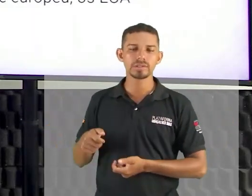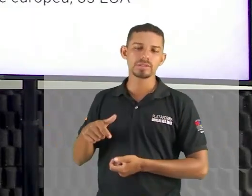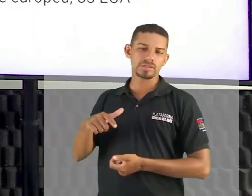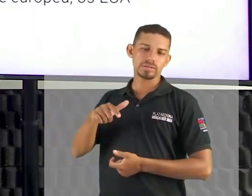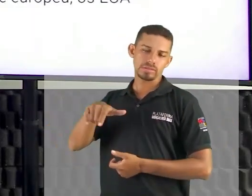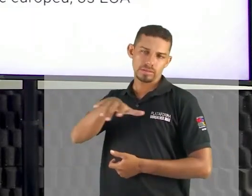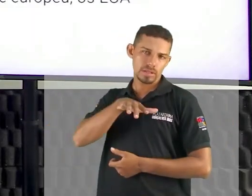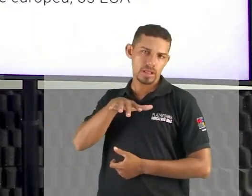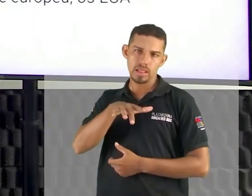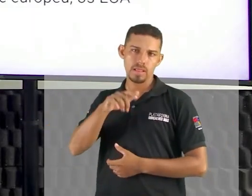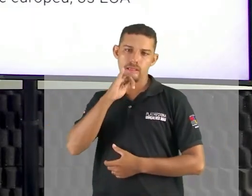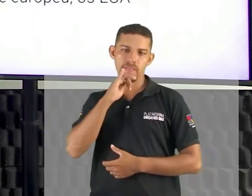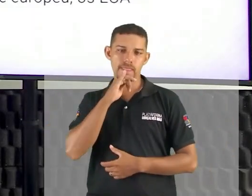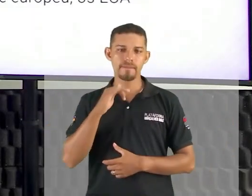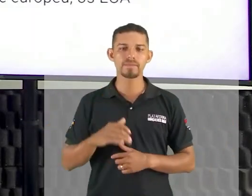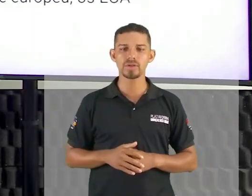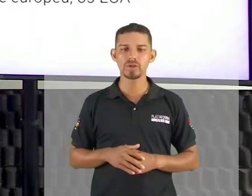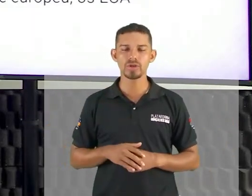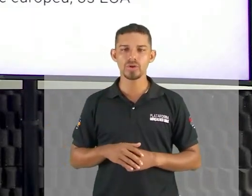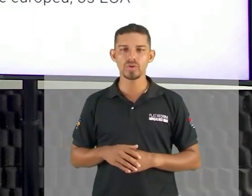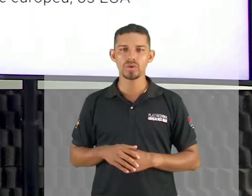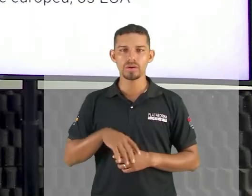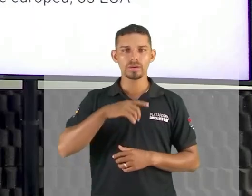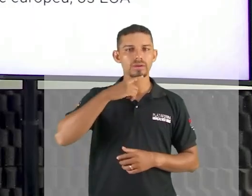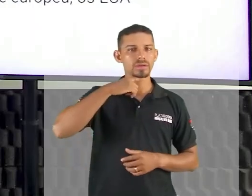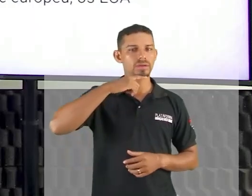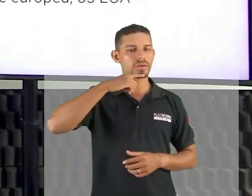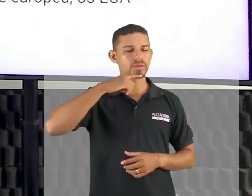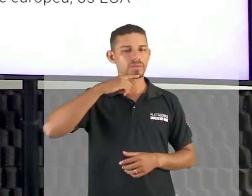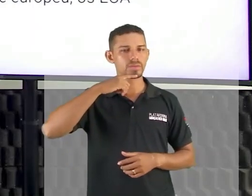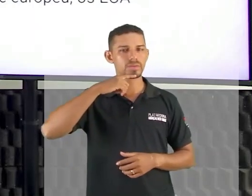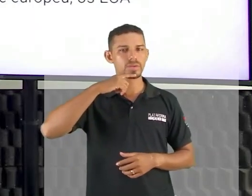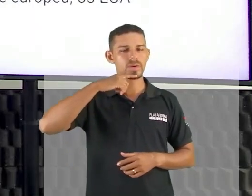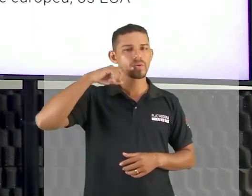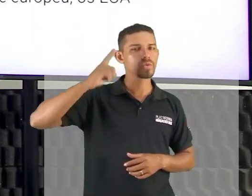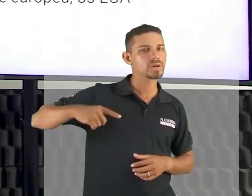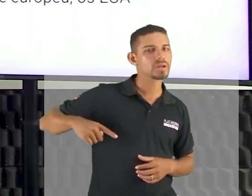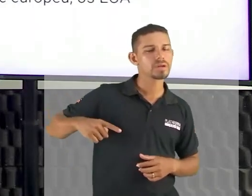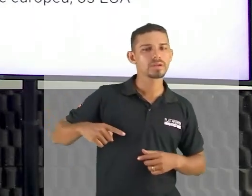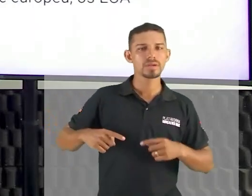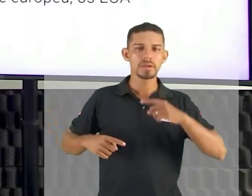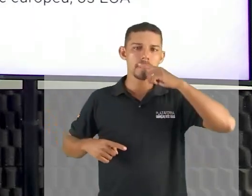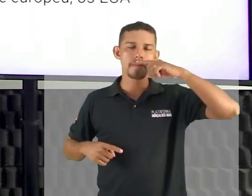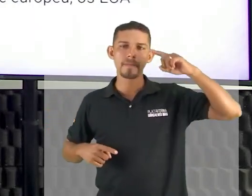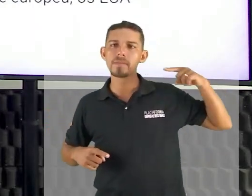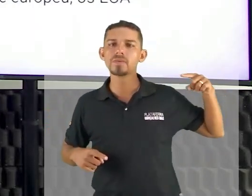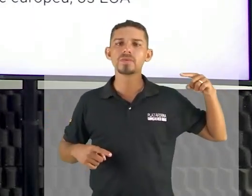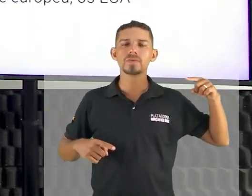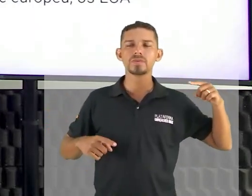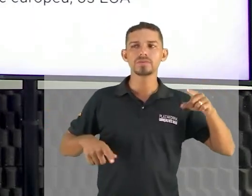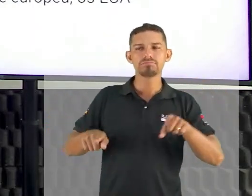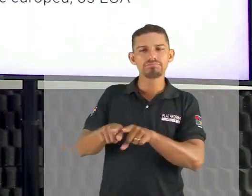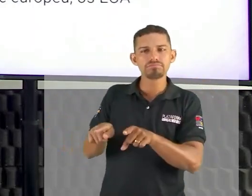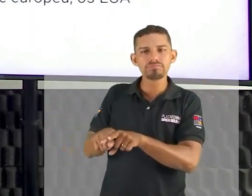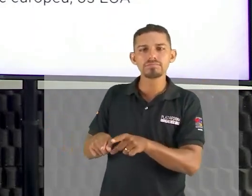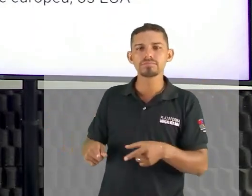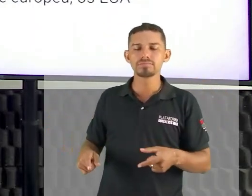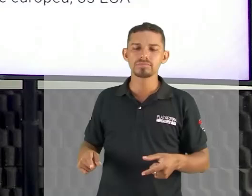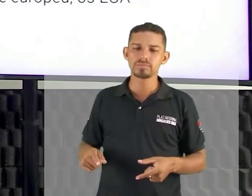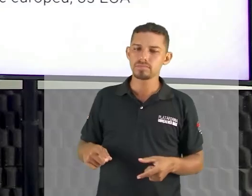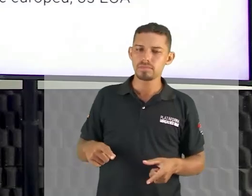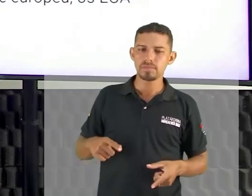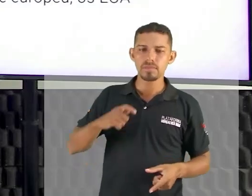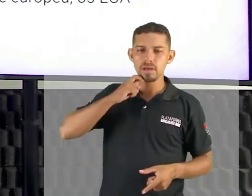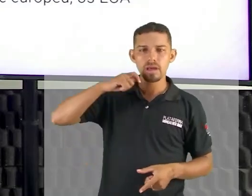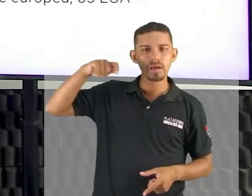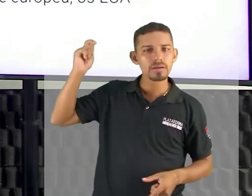aí entre a Ucrânia e a Rússia, né, os Estados Unidos ali intervindo também, a própria Europa